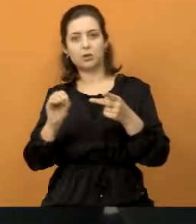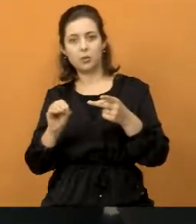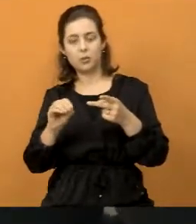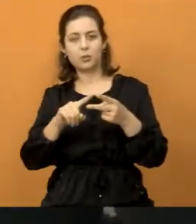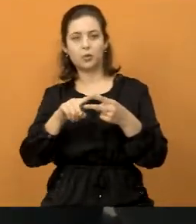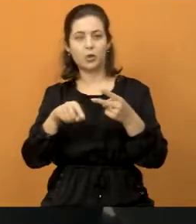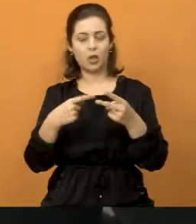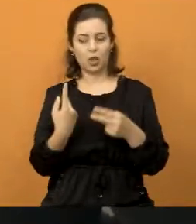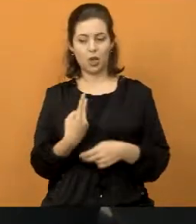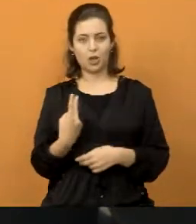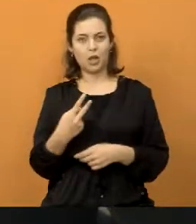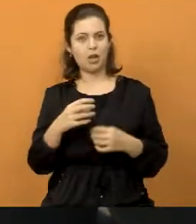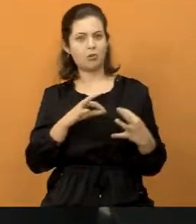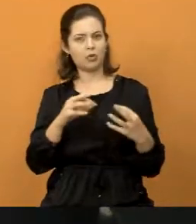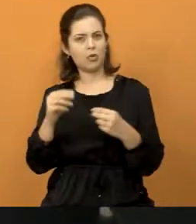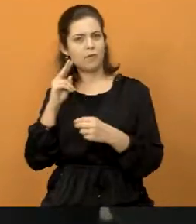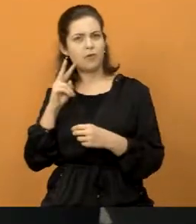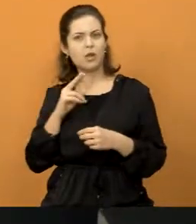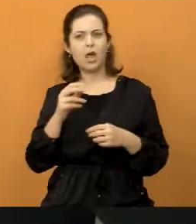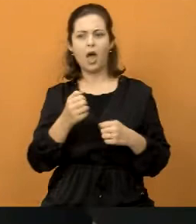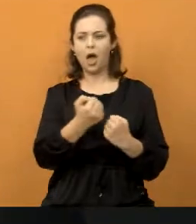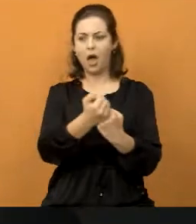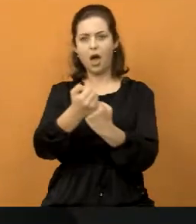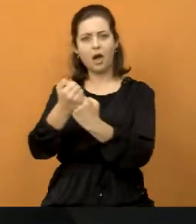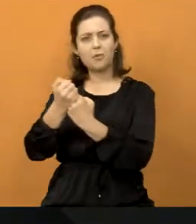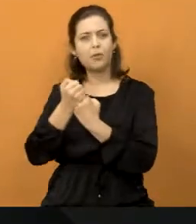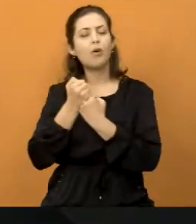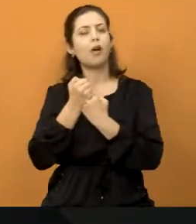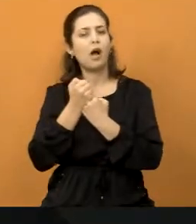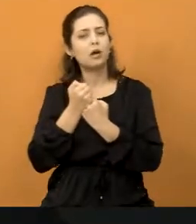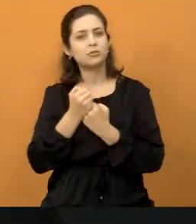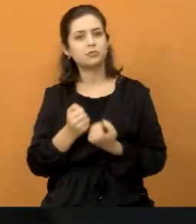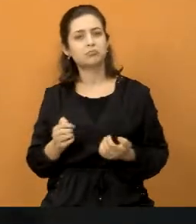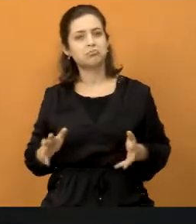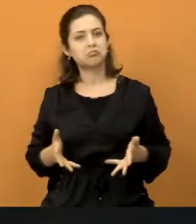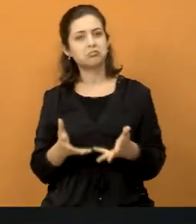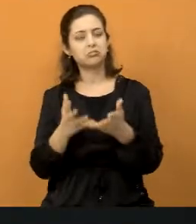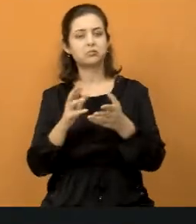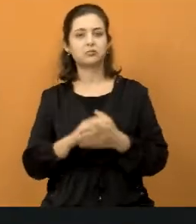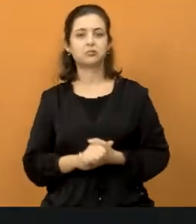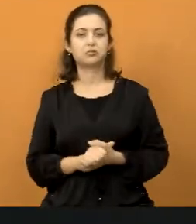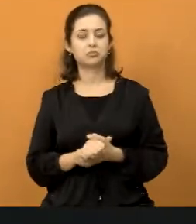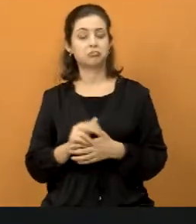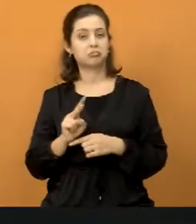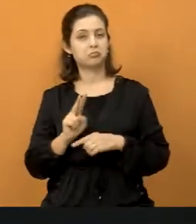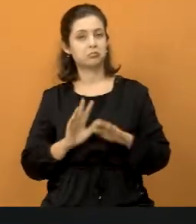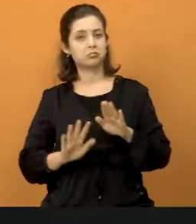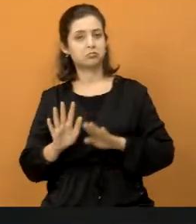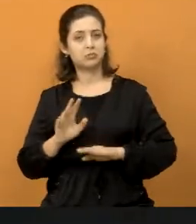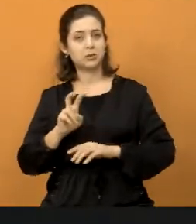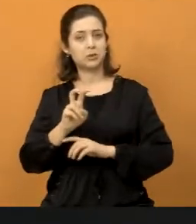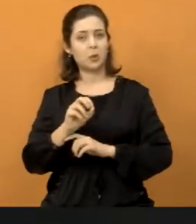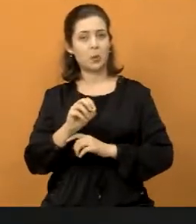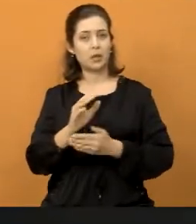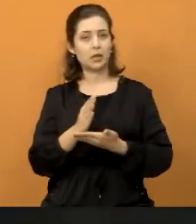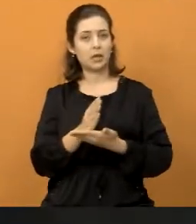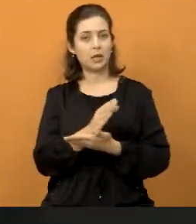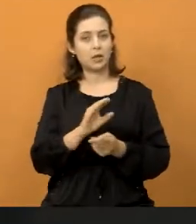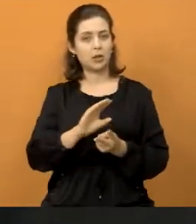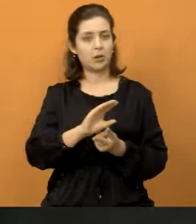casa mas todos os vereadores apoiaram essa nossa iniciativa nós tivemos esse cuidado 50%